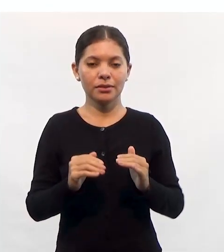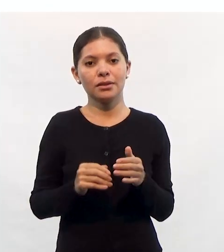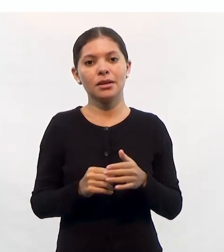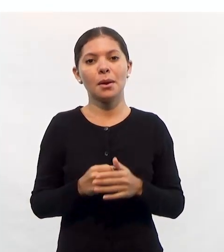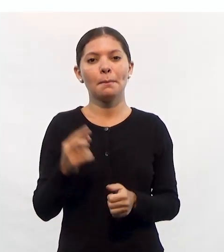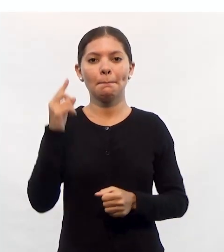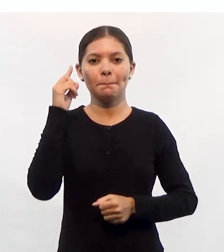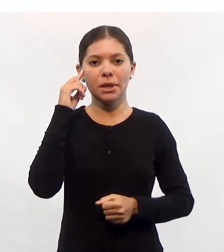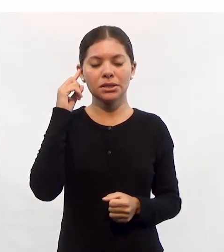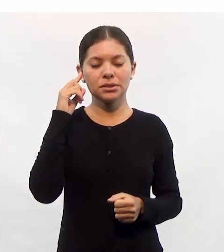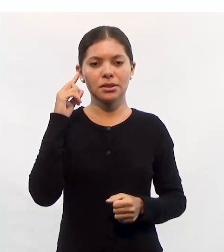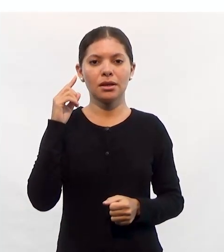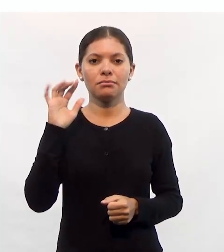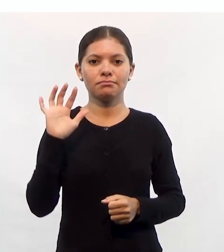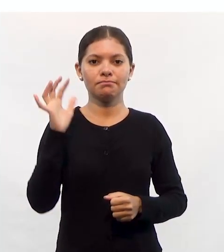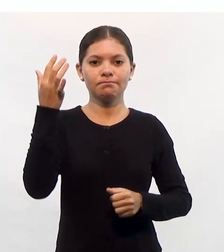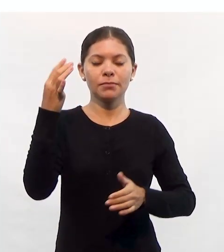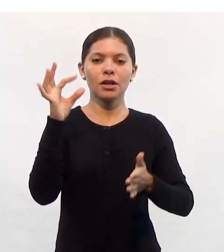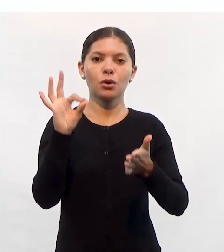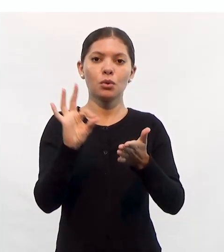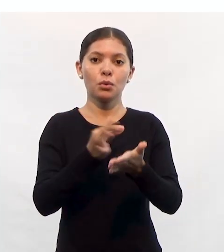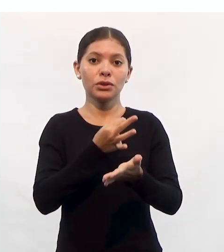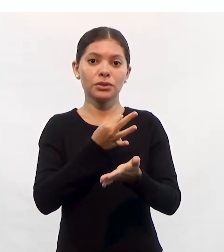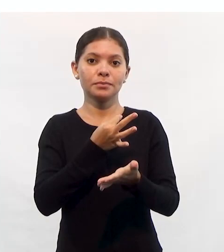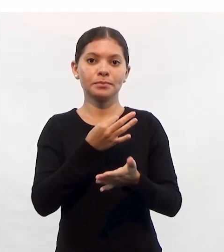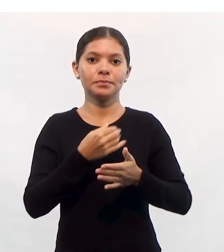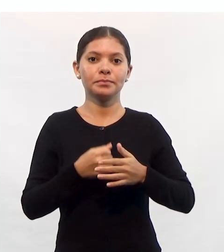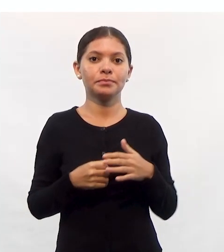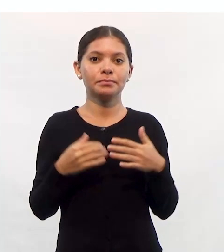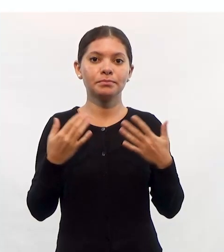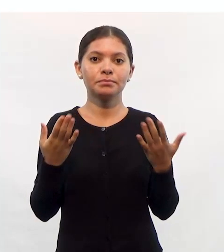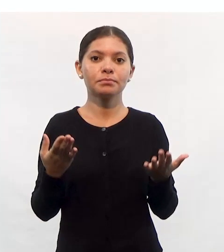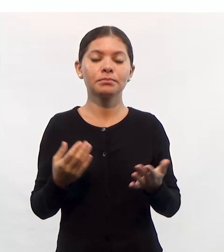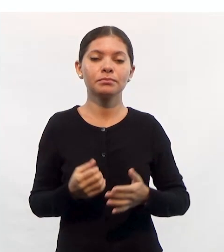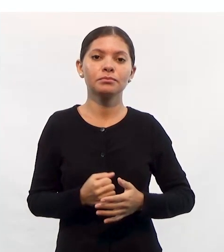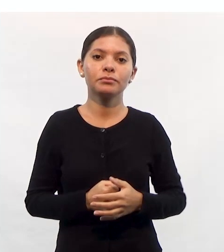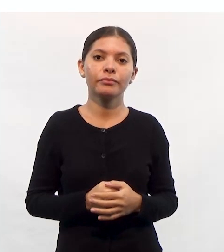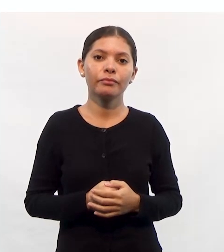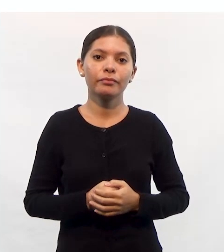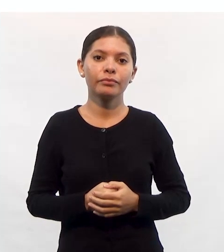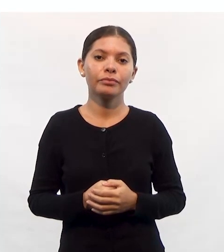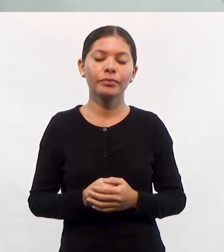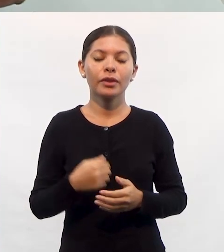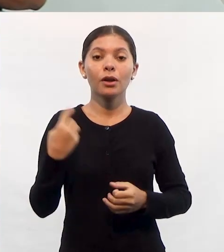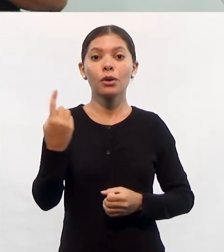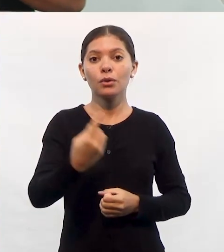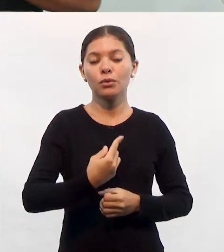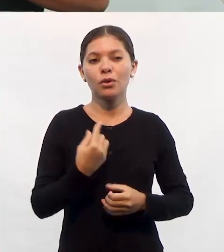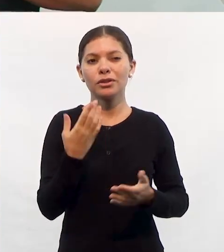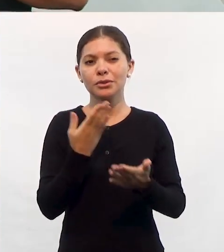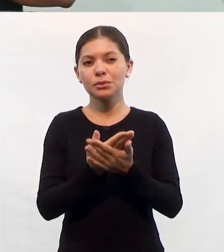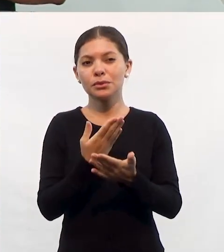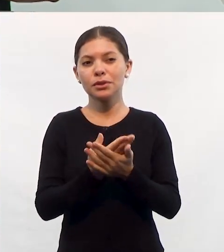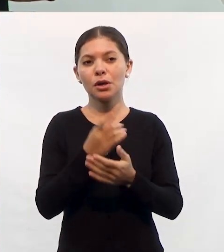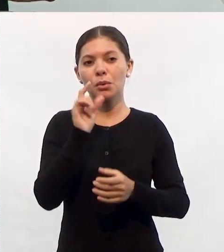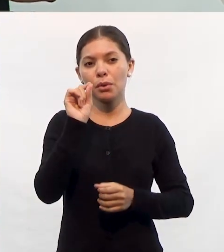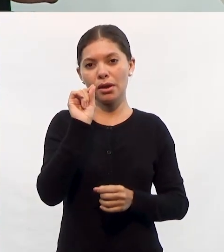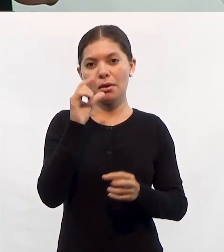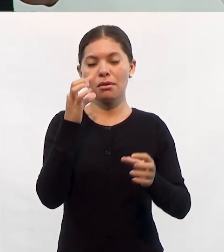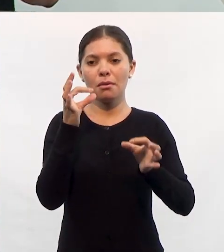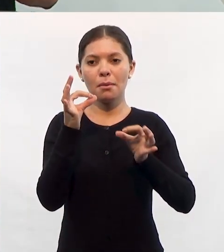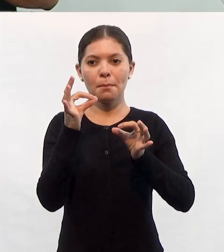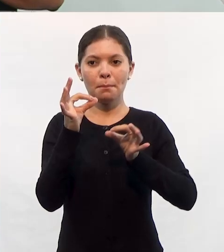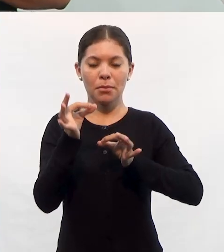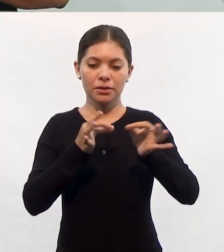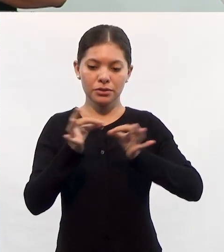nós vamos é pensar nas ações de correção então estamos vendo que é